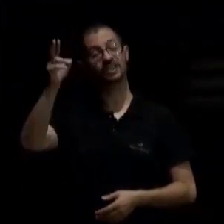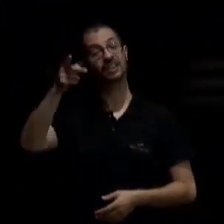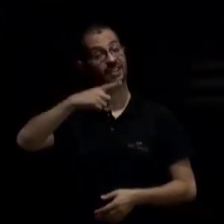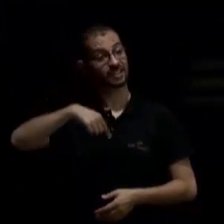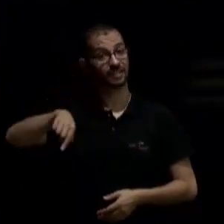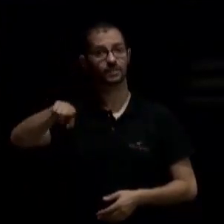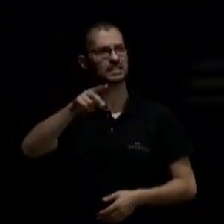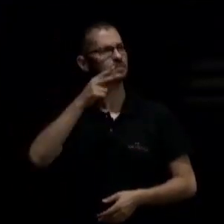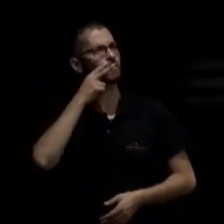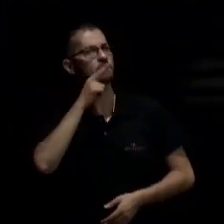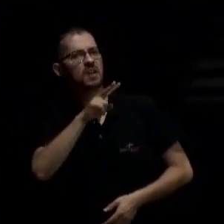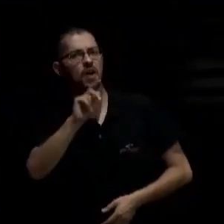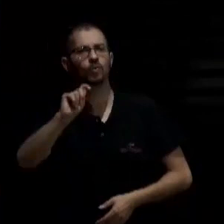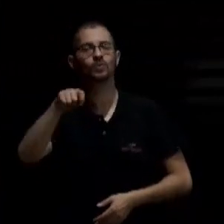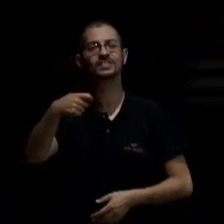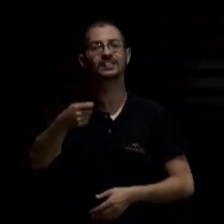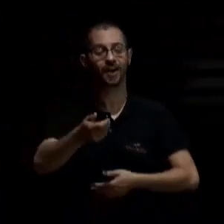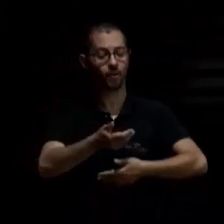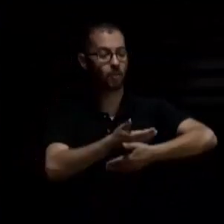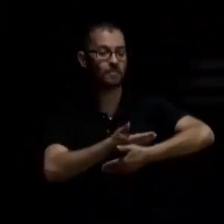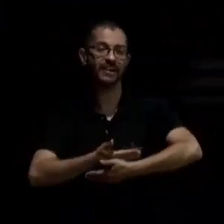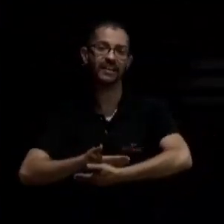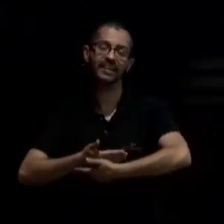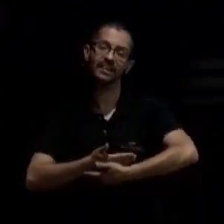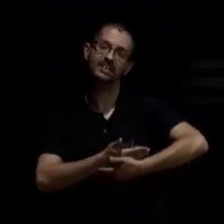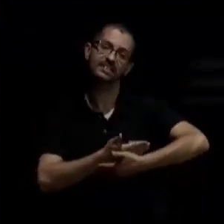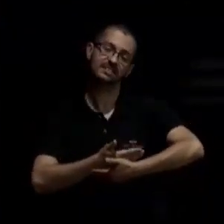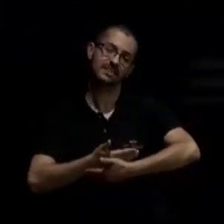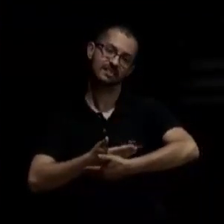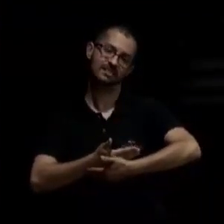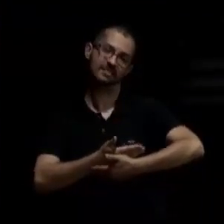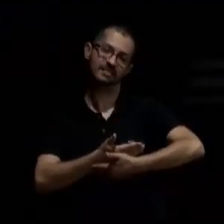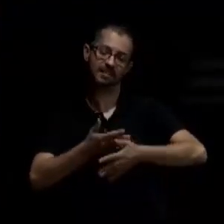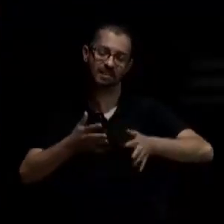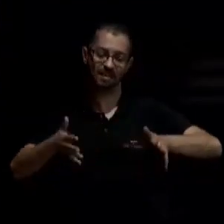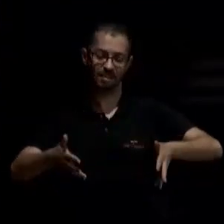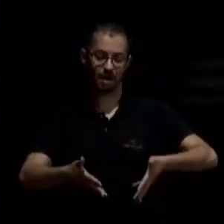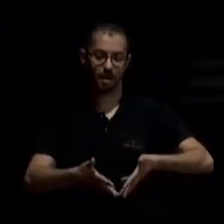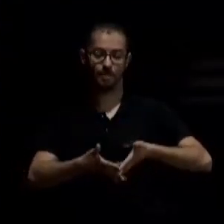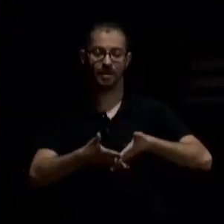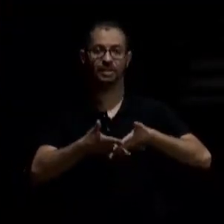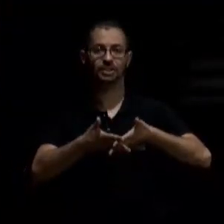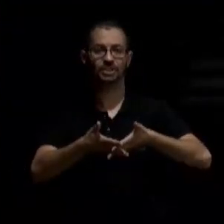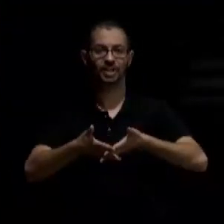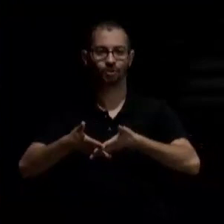como sinal uma criança deitada numa manjedoura, não